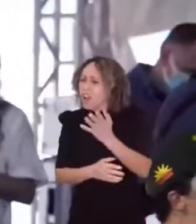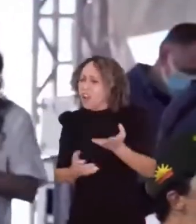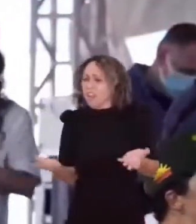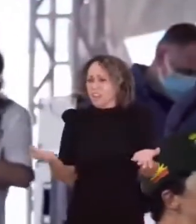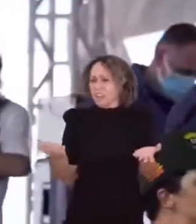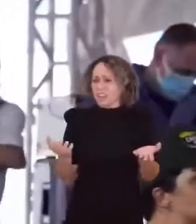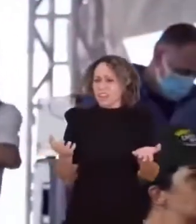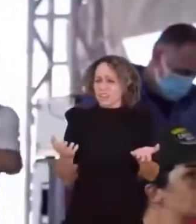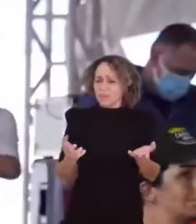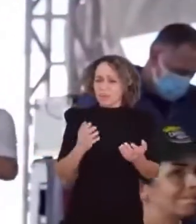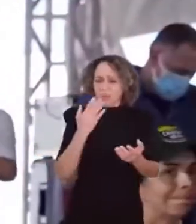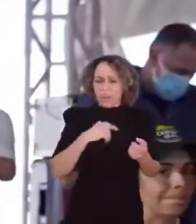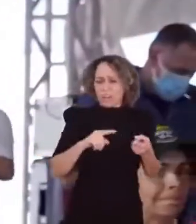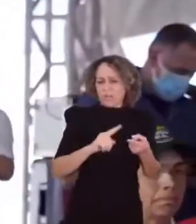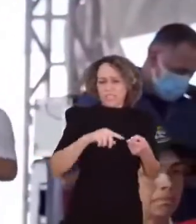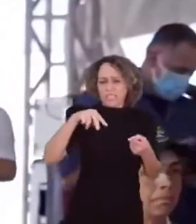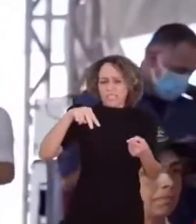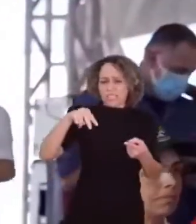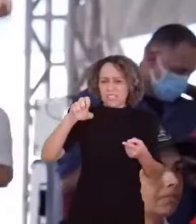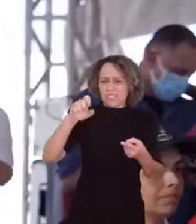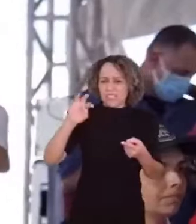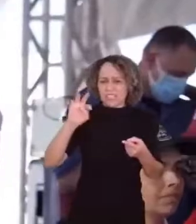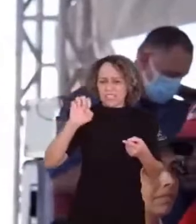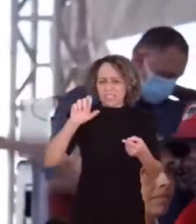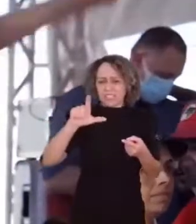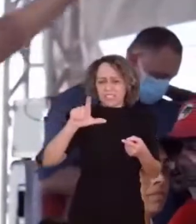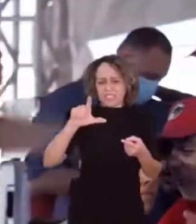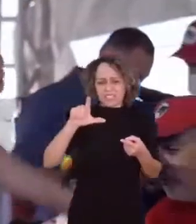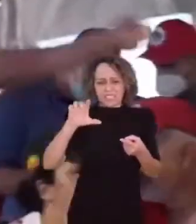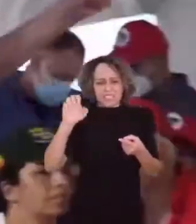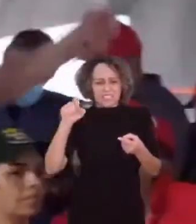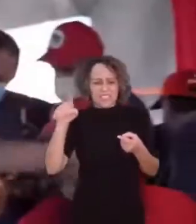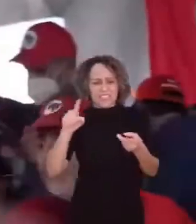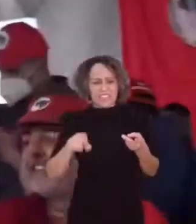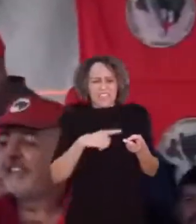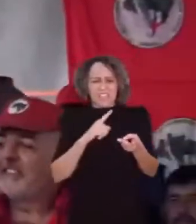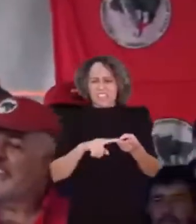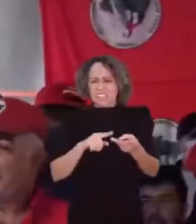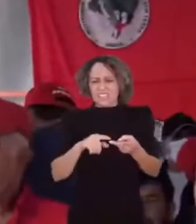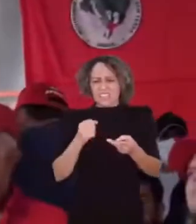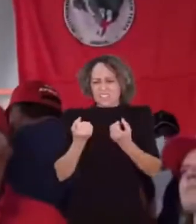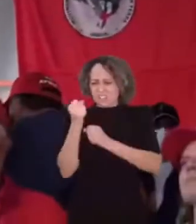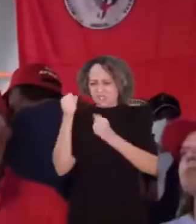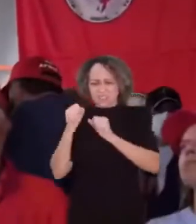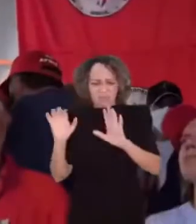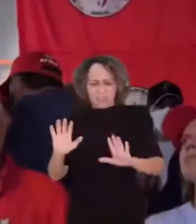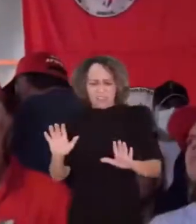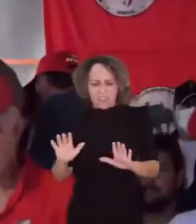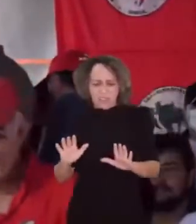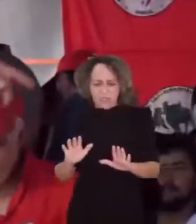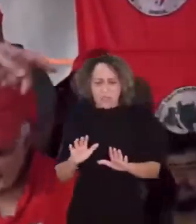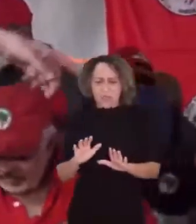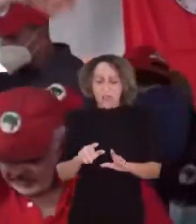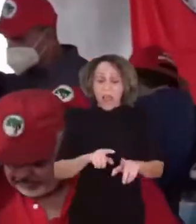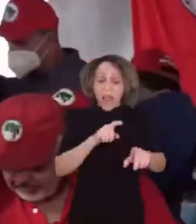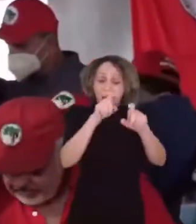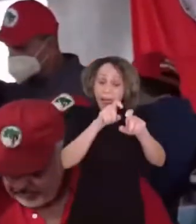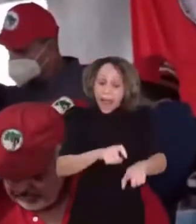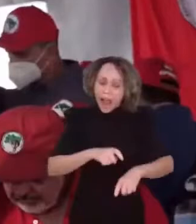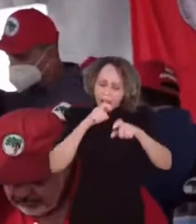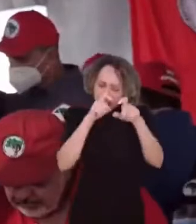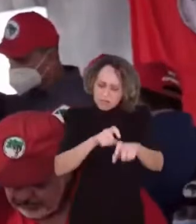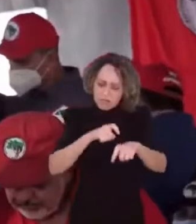agroindústria tem que ser de vocês, tem que ser do povo. E para isso precisa um programa do BNDES.